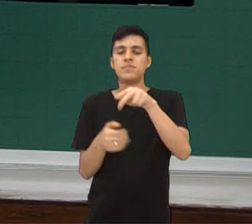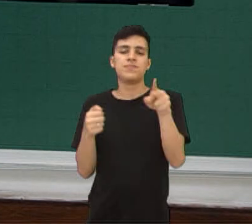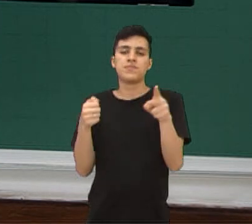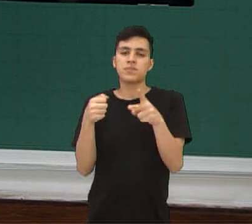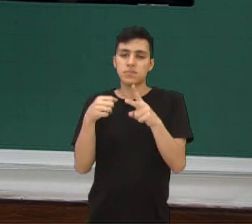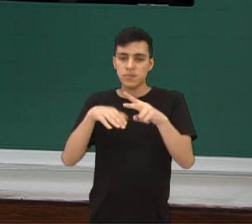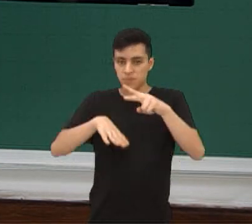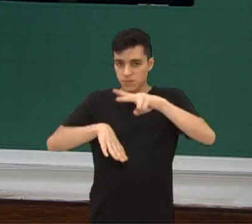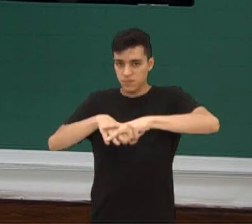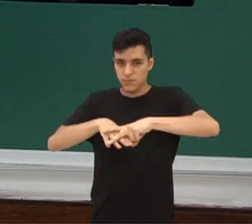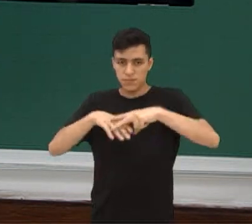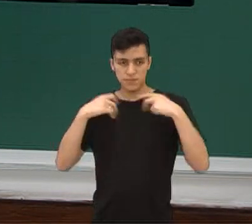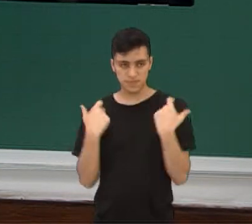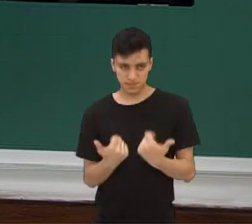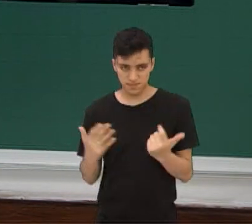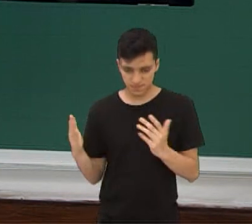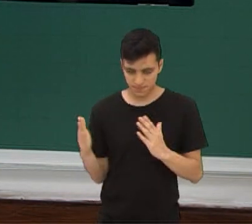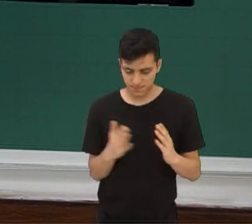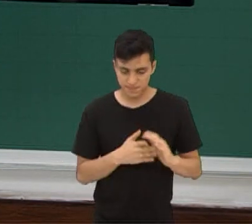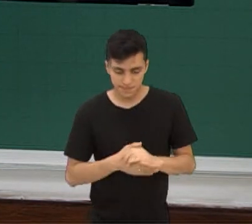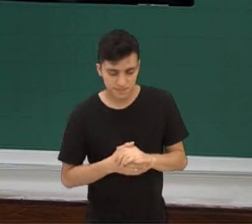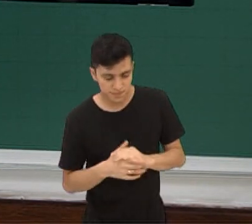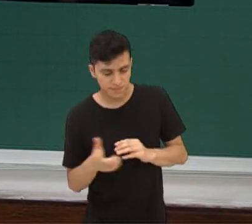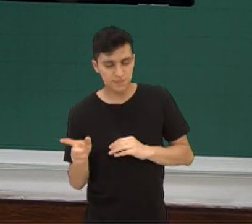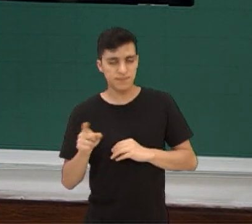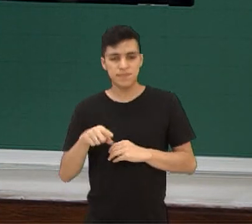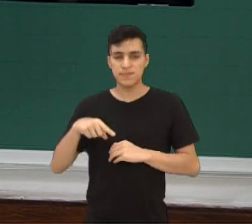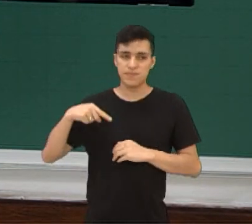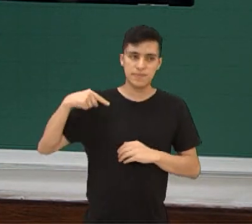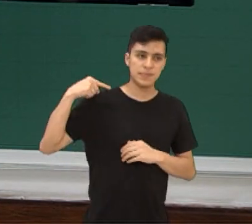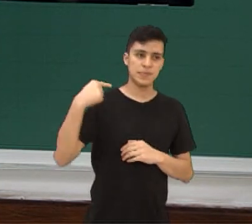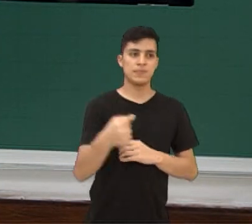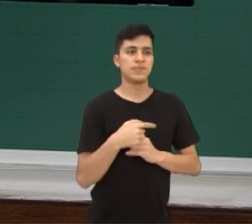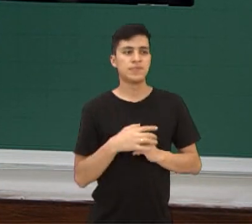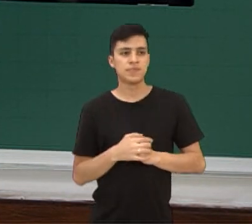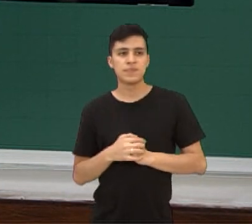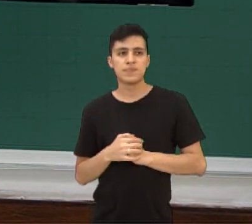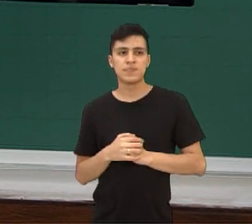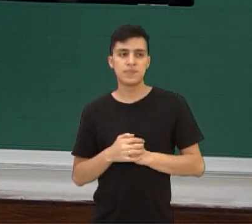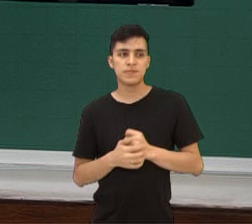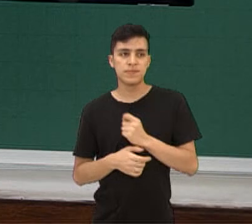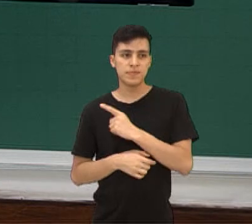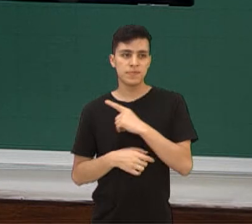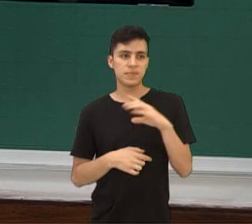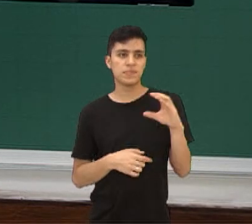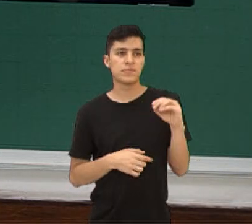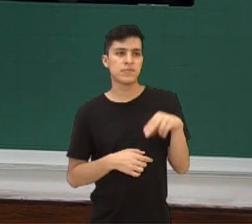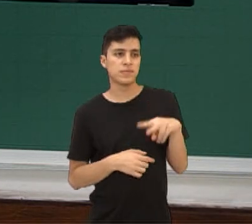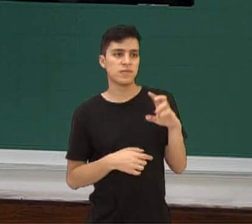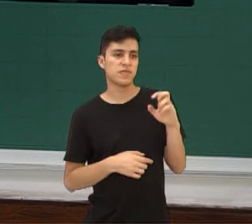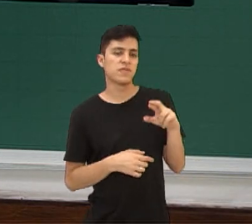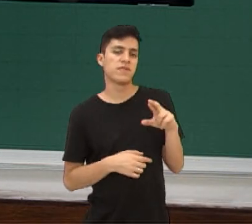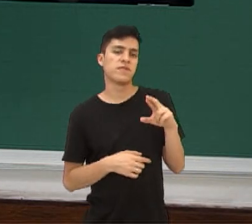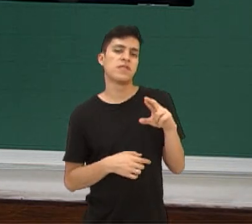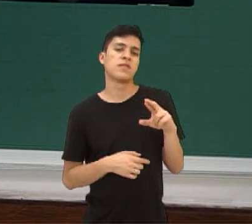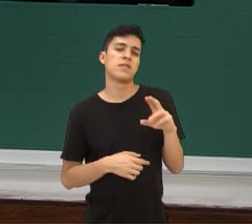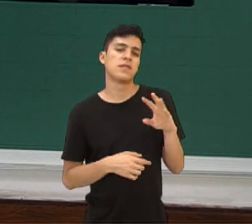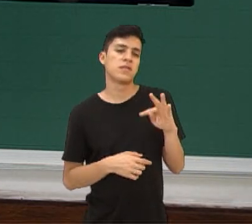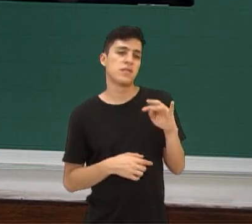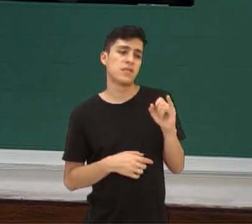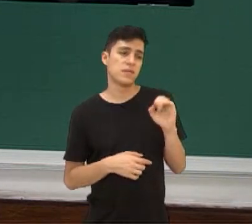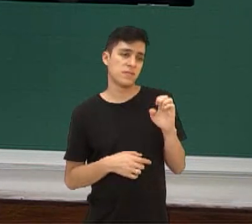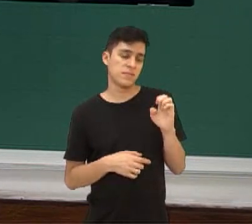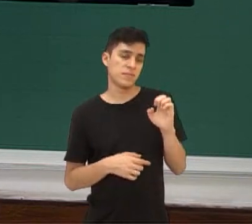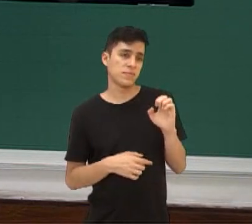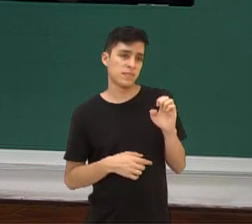Bien? Próximo, el convertir-se em. Esse convertir-se em representa o